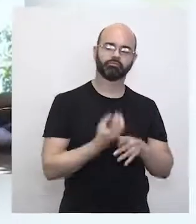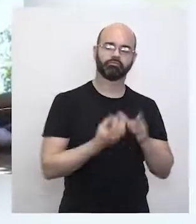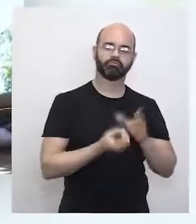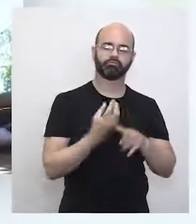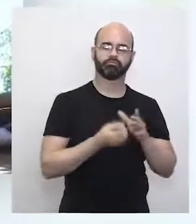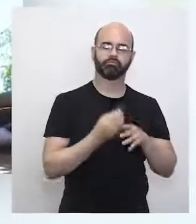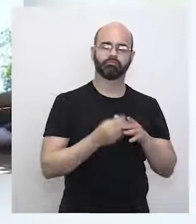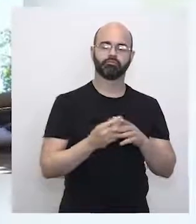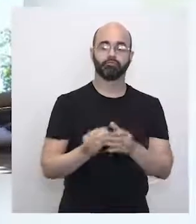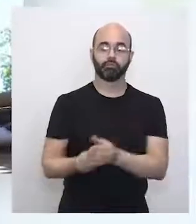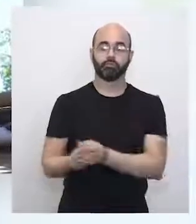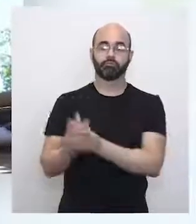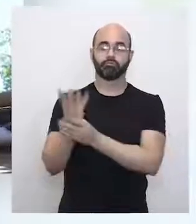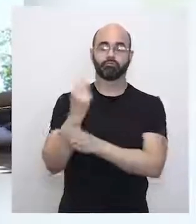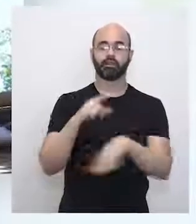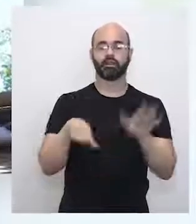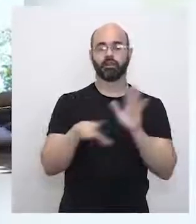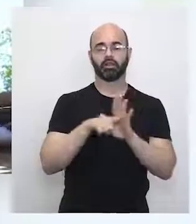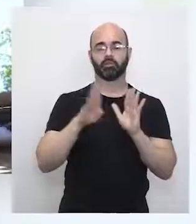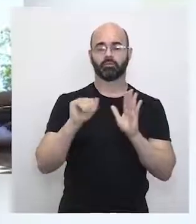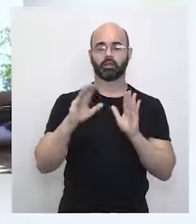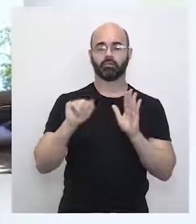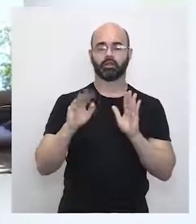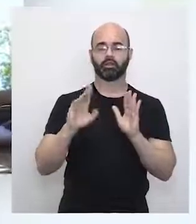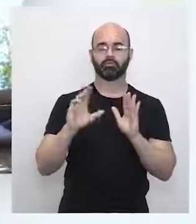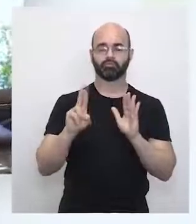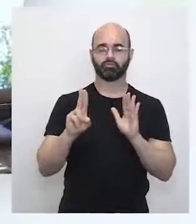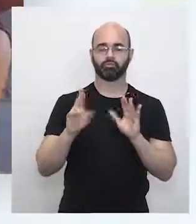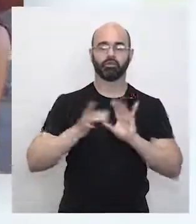a publicação da Lei do Babaçu Livre em